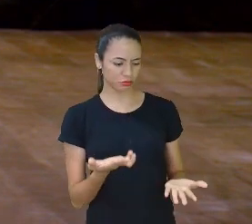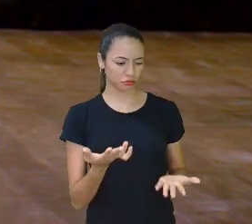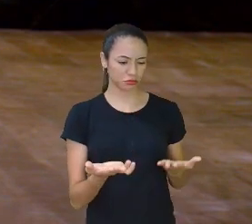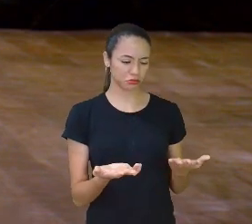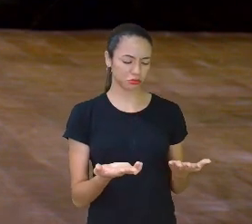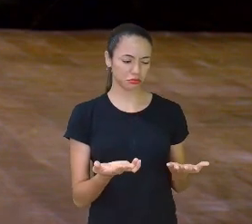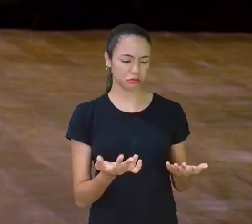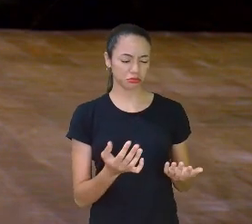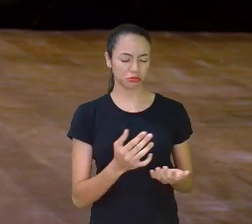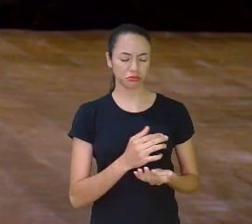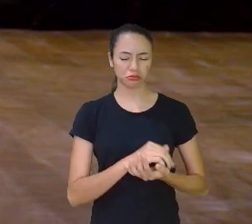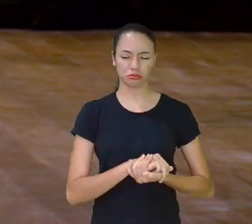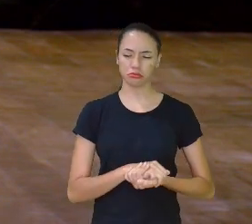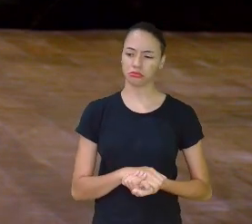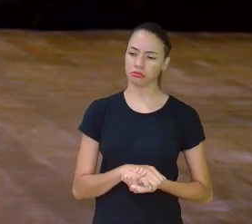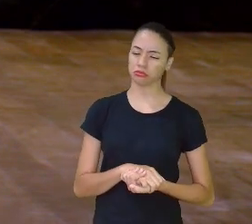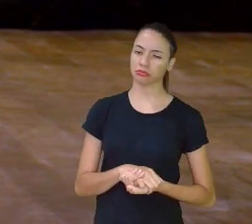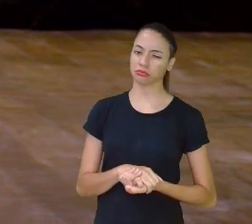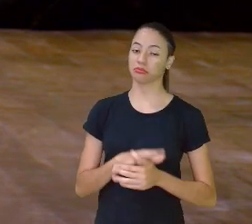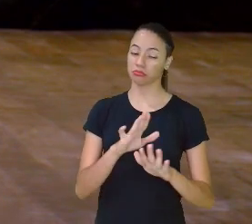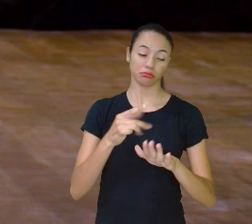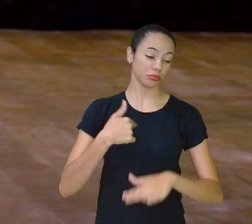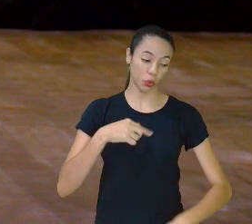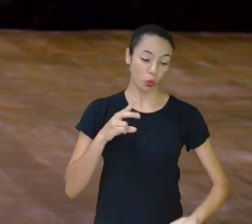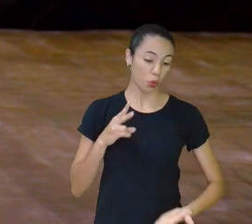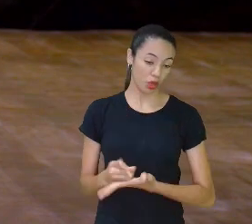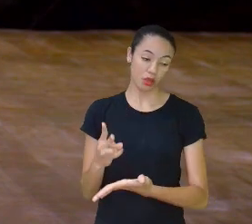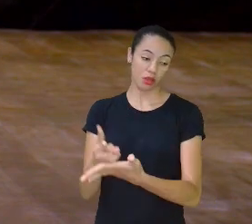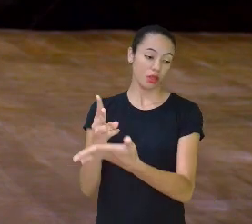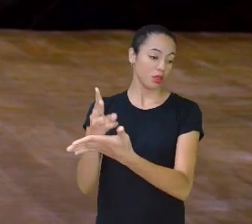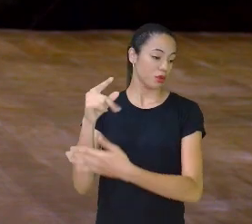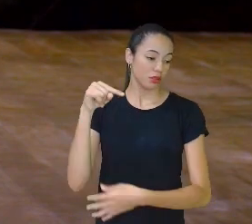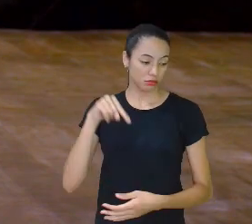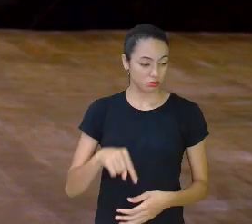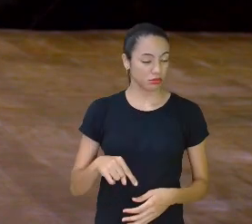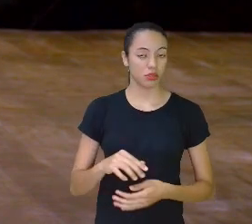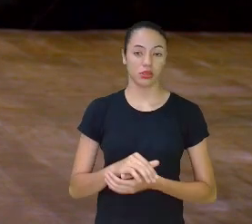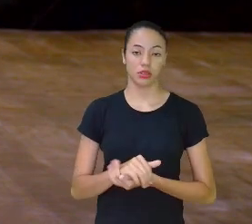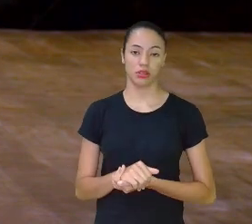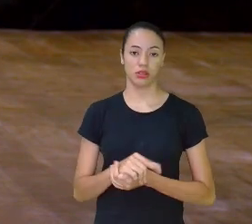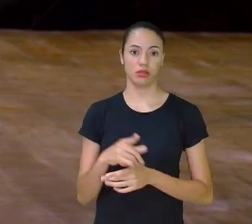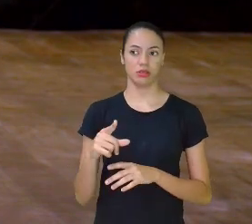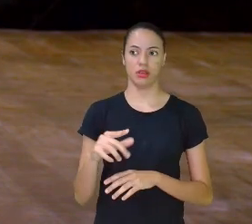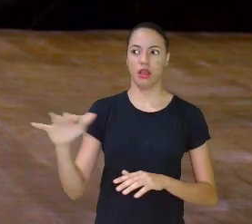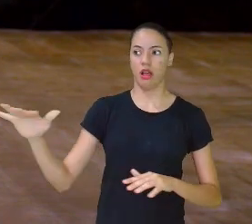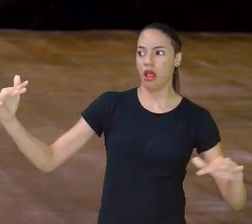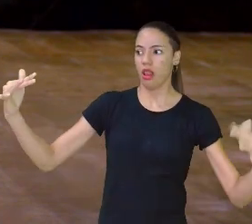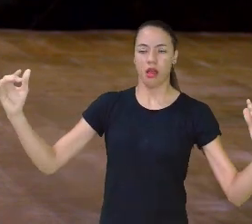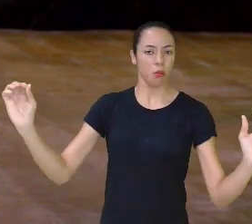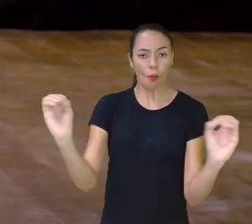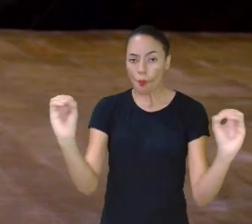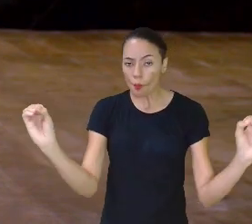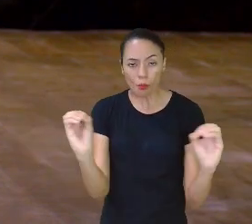Bem, eu vou continuar aqui. Tem ninguém olhando mesmo.